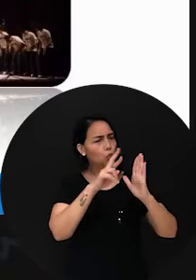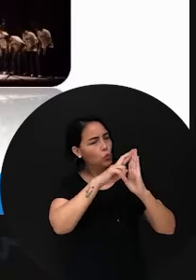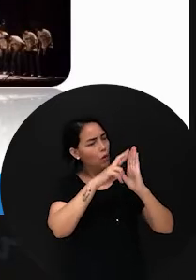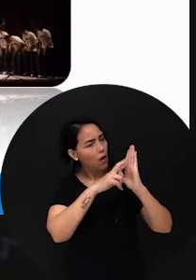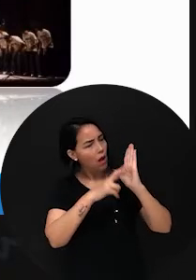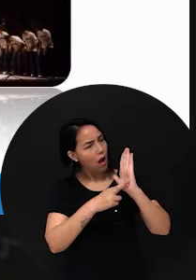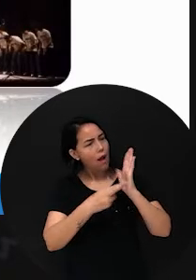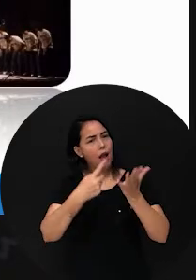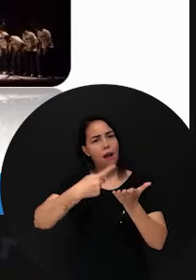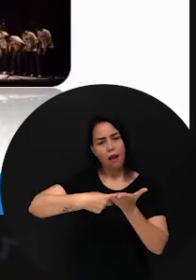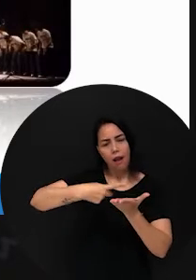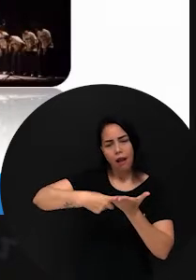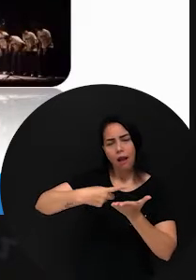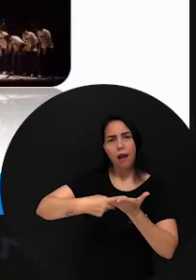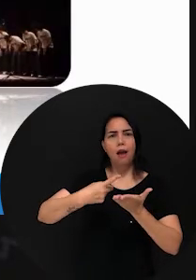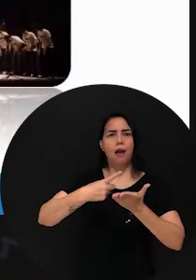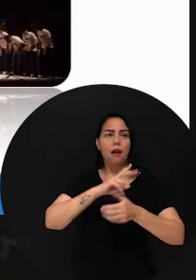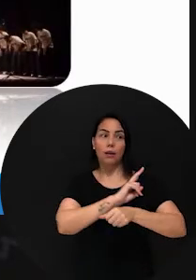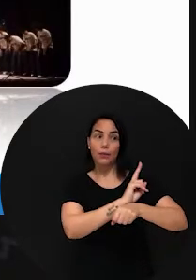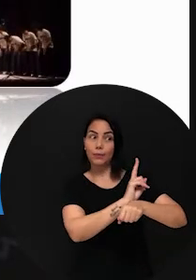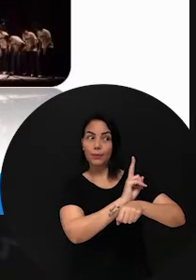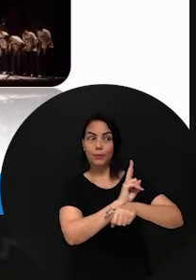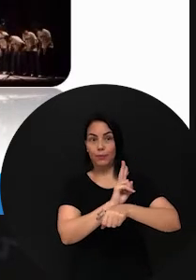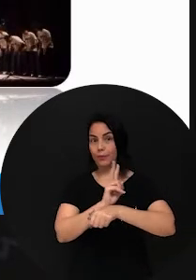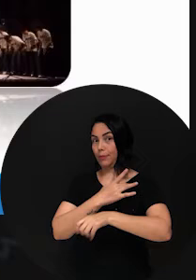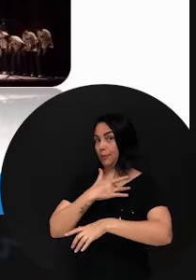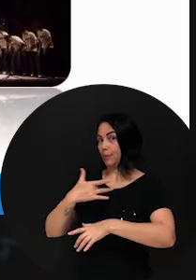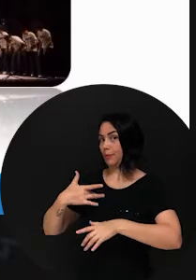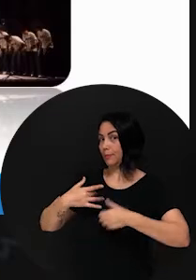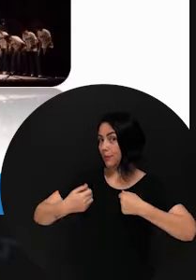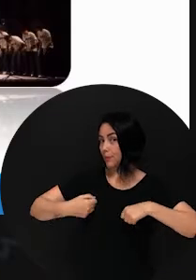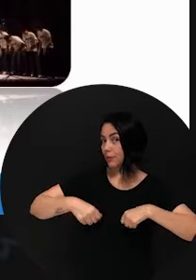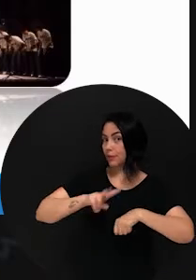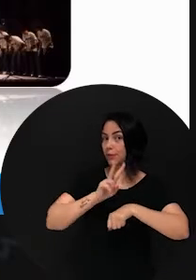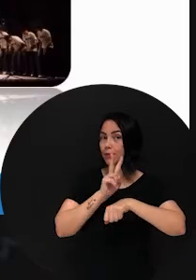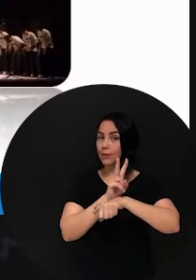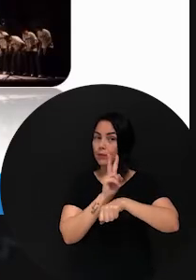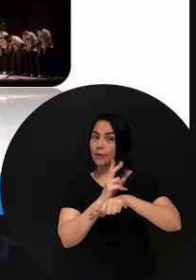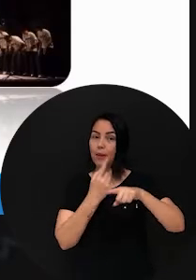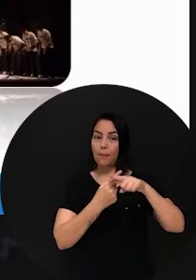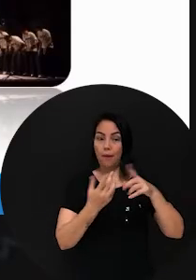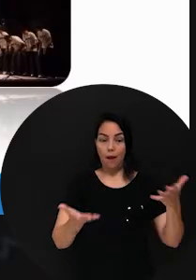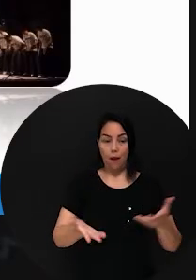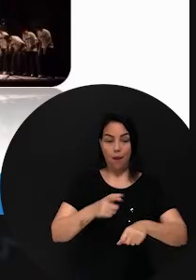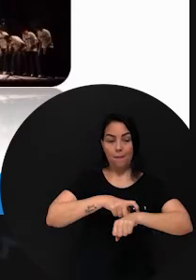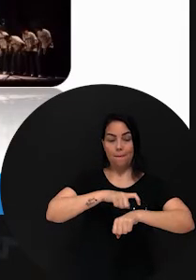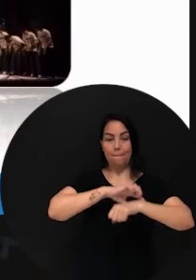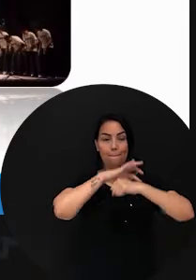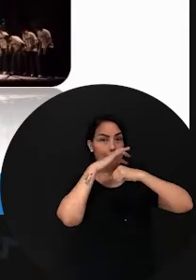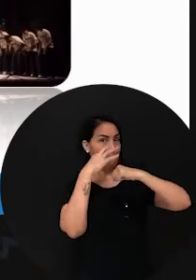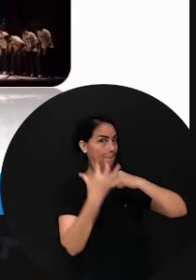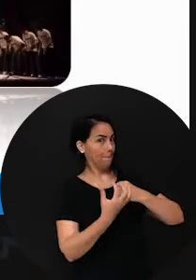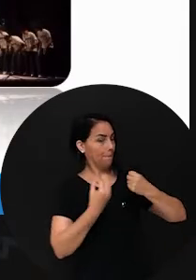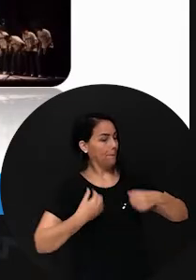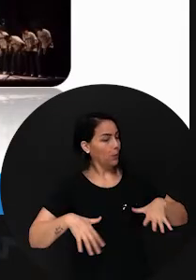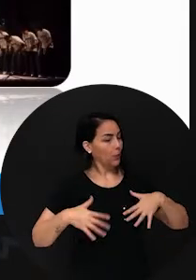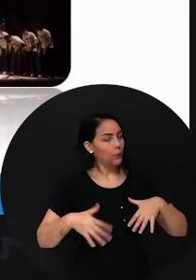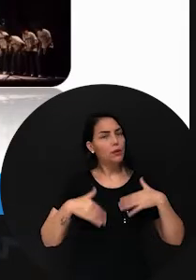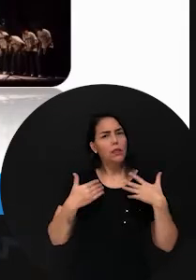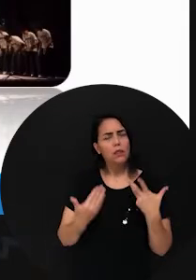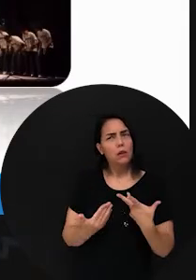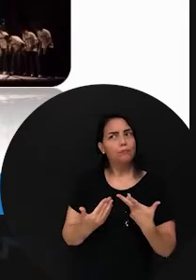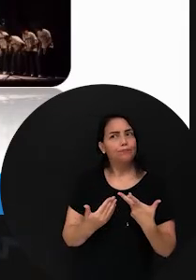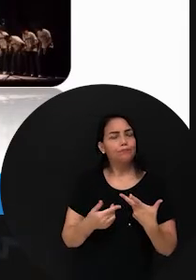regras sanitárias que a gente precisa nesse momento de pandemia, essa amostra didática, ela vai